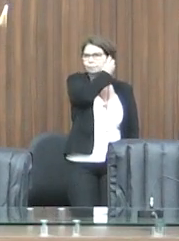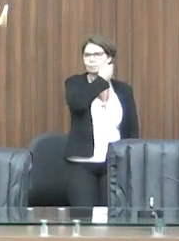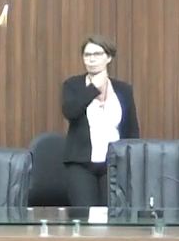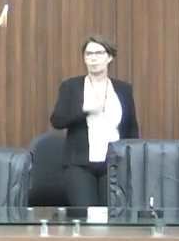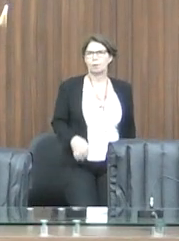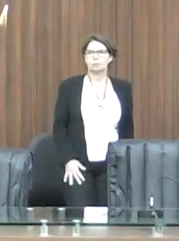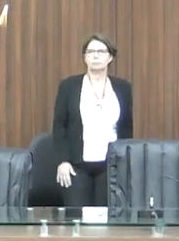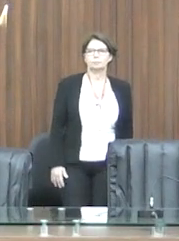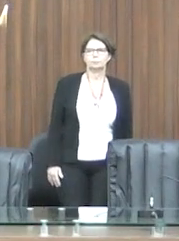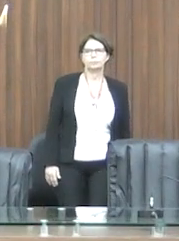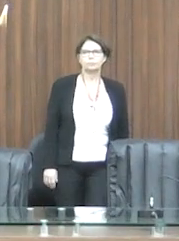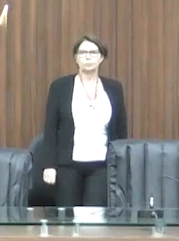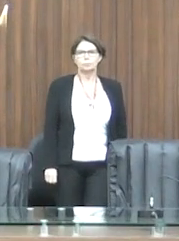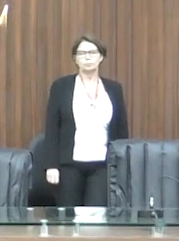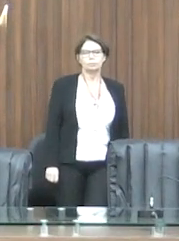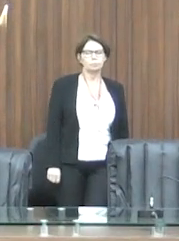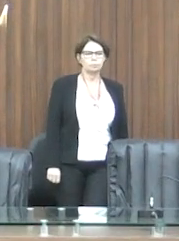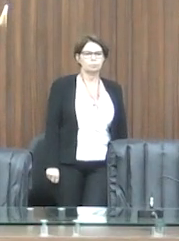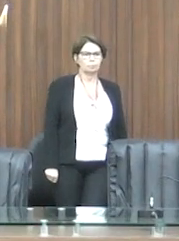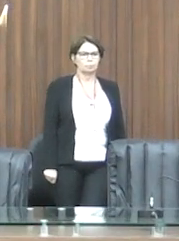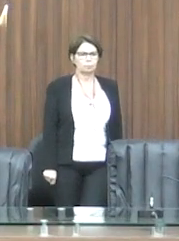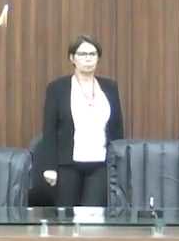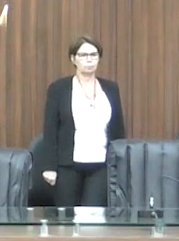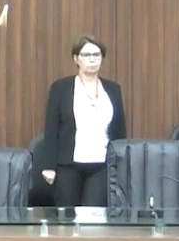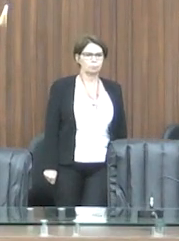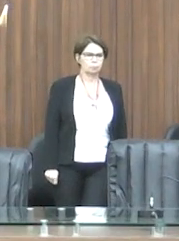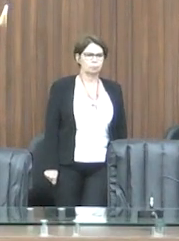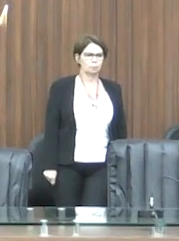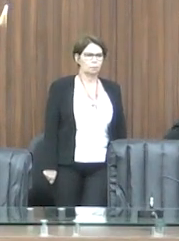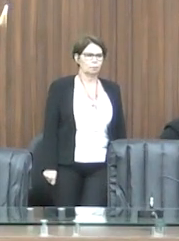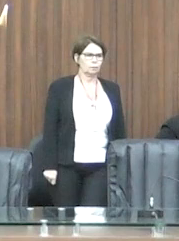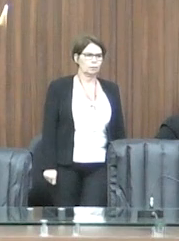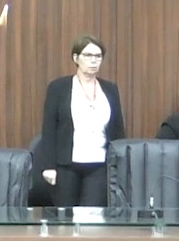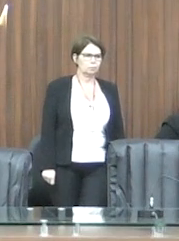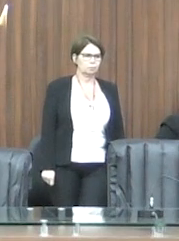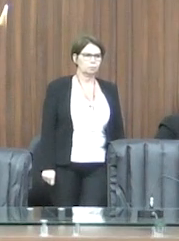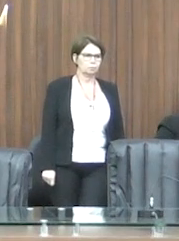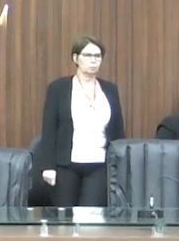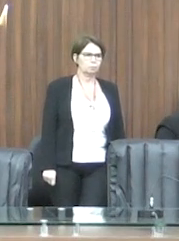algum inscrito, além do presidente?